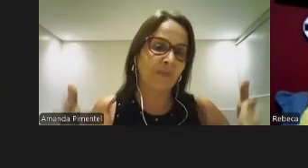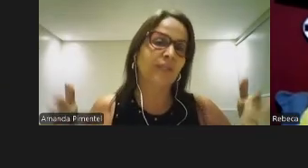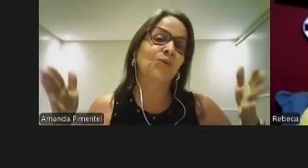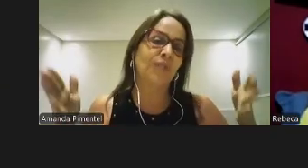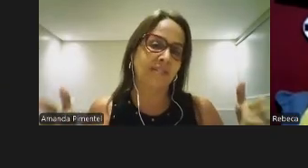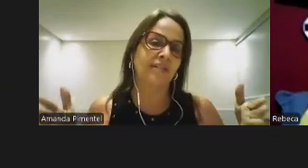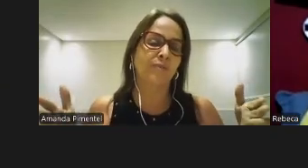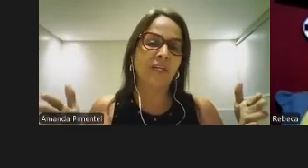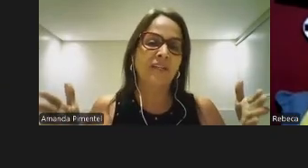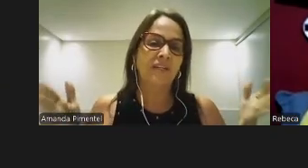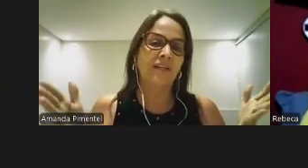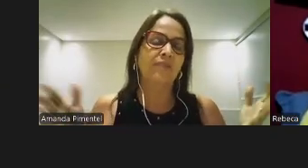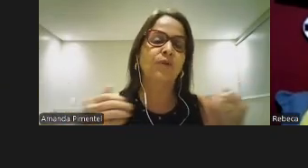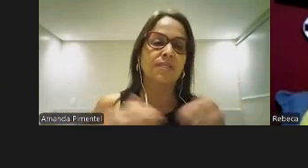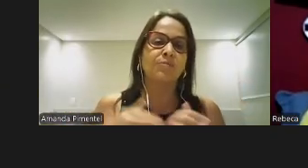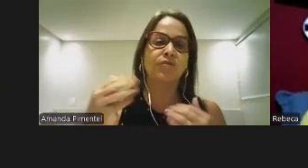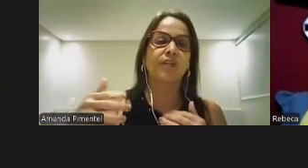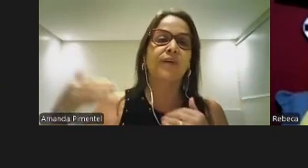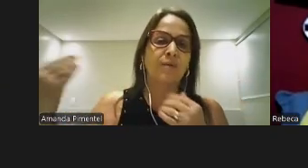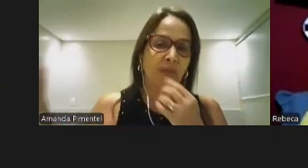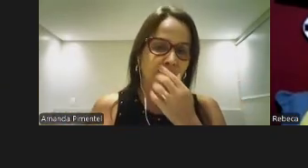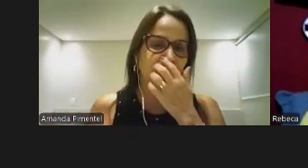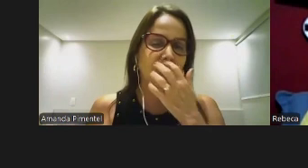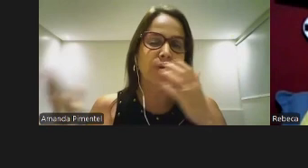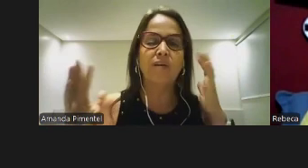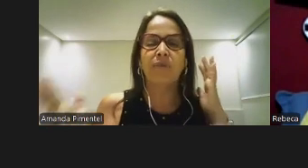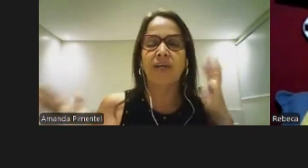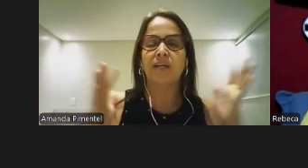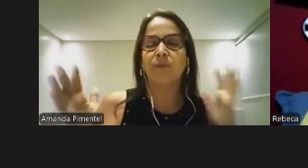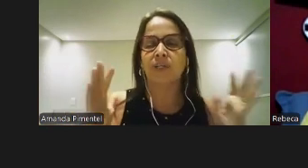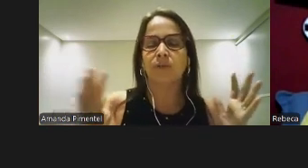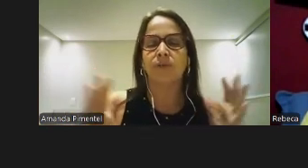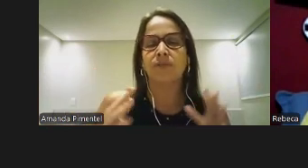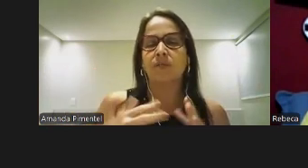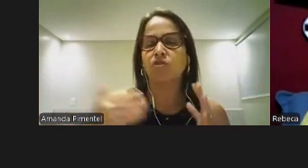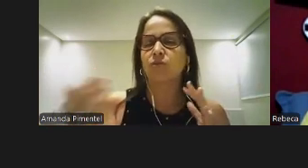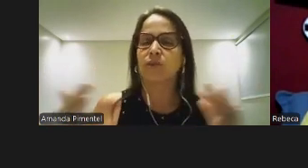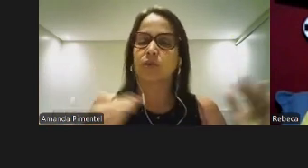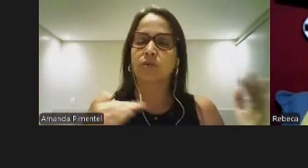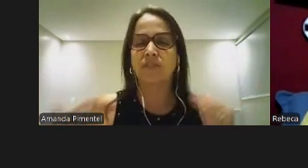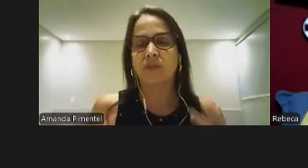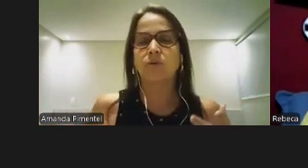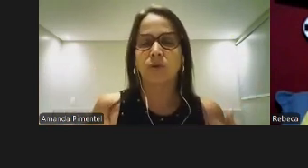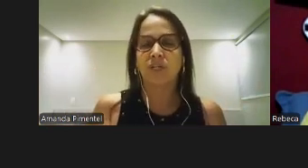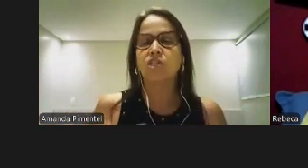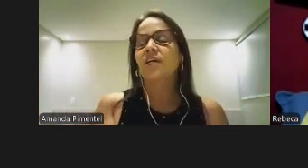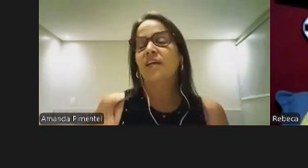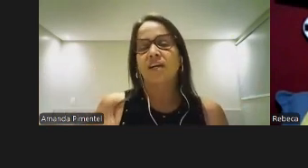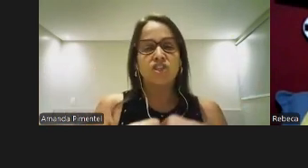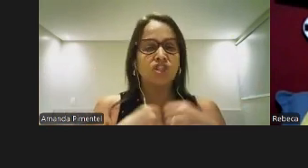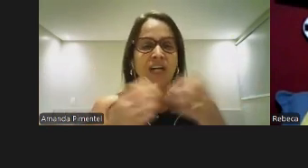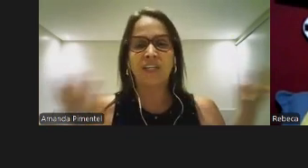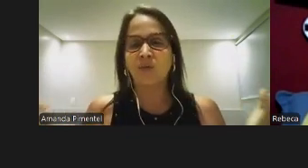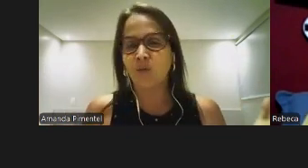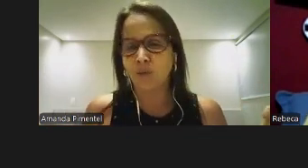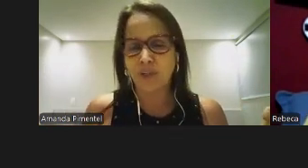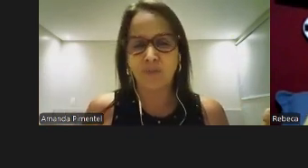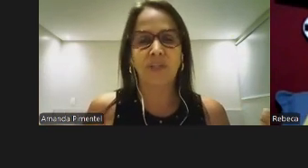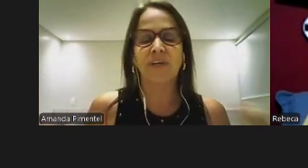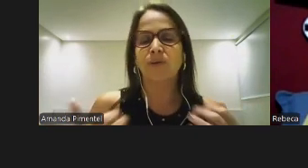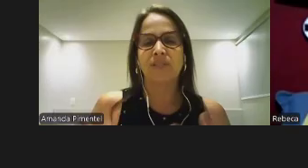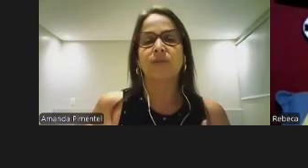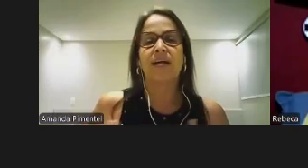o encerramento do exame, né? Foi um exame feito em laboratório, em média em laboratório, os exames duram em torno de 5 horas. A gente já tem